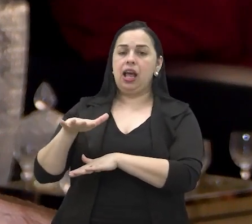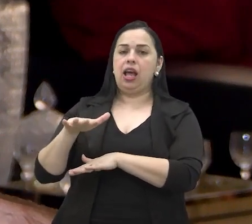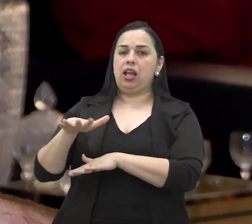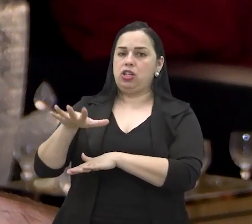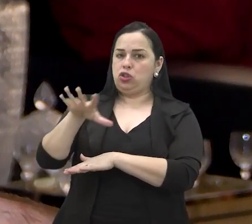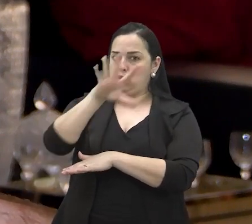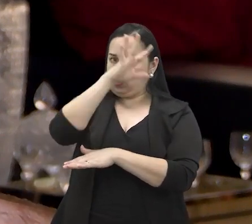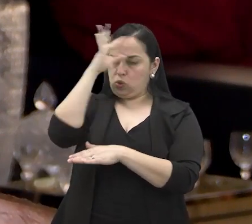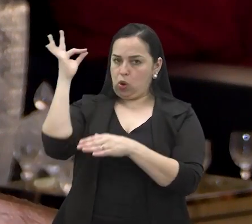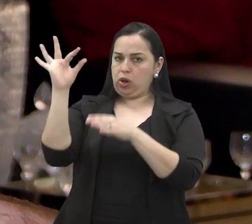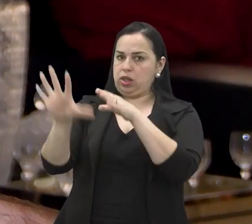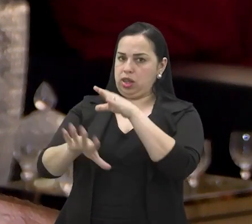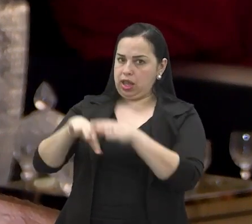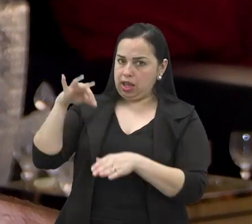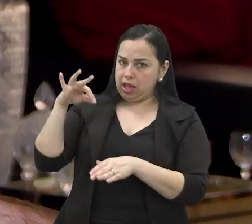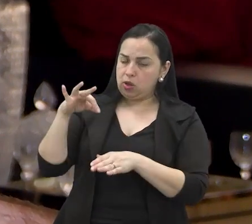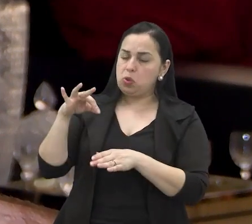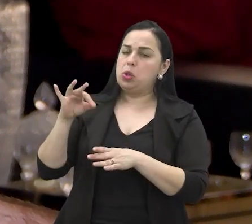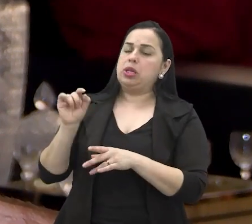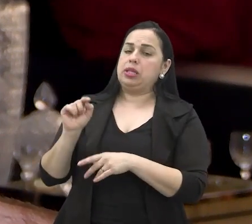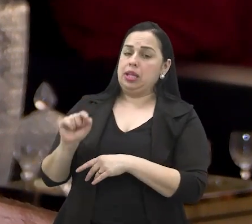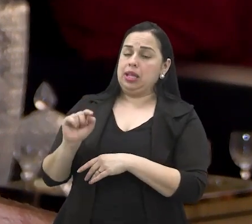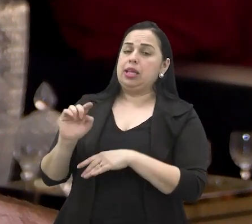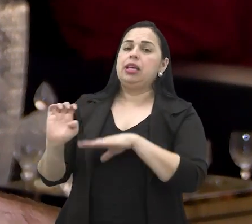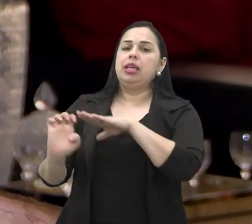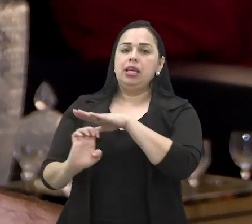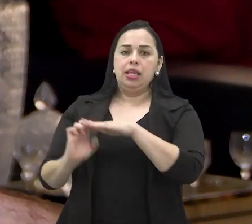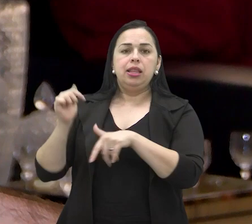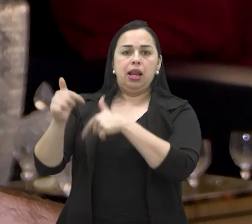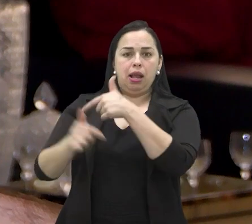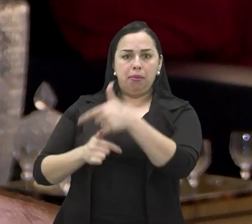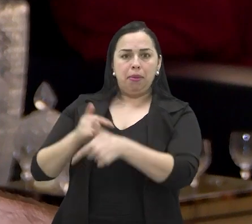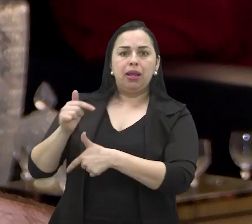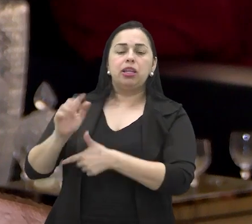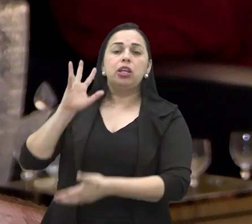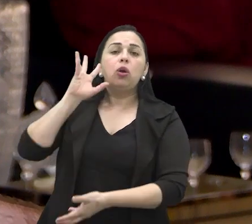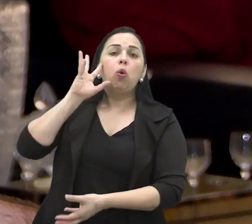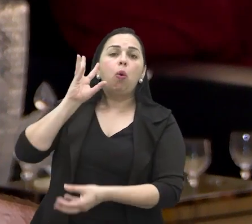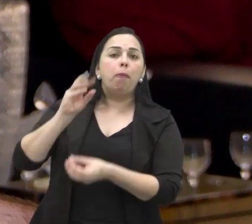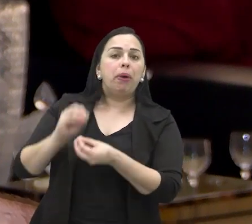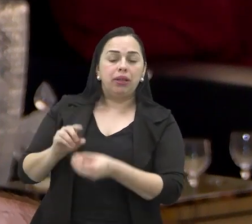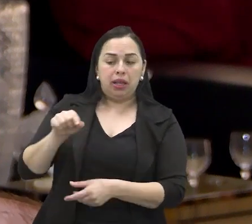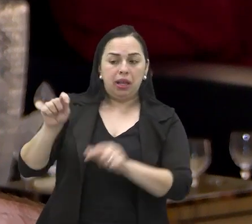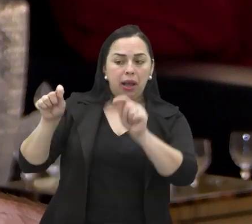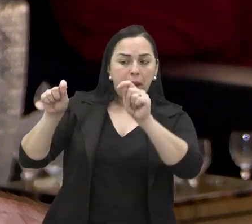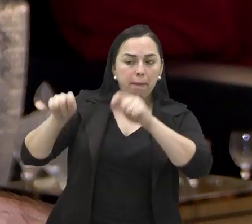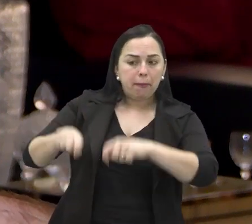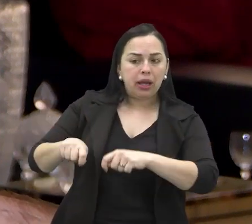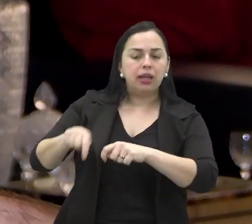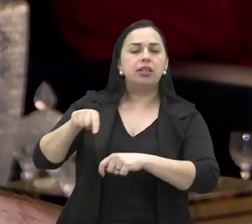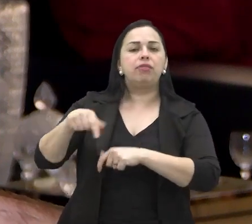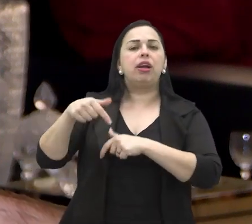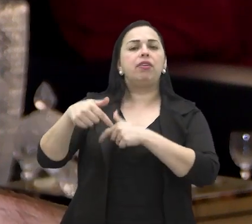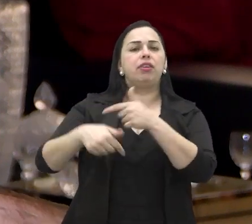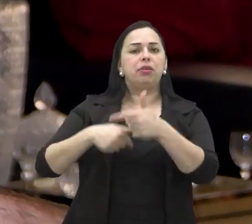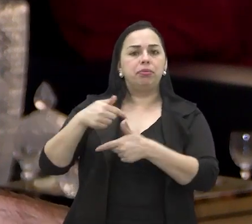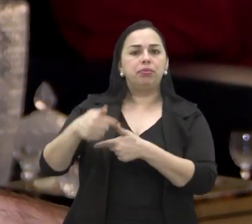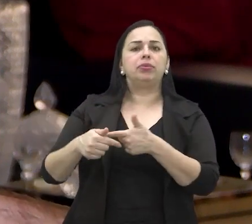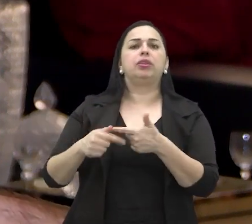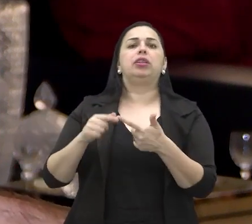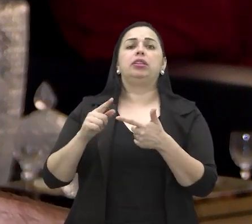fazer uma concessão, um concurso, uma licitação, para que